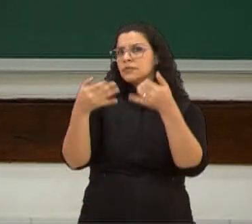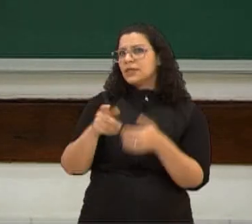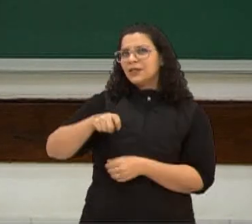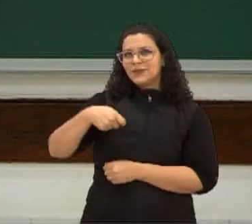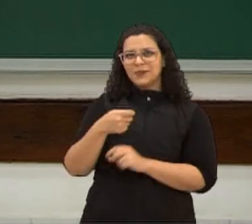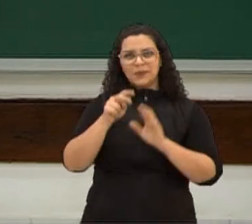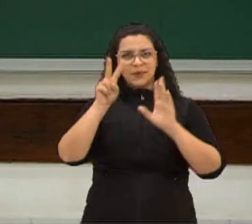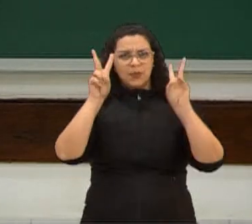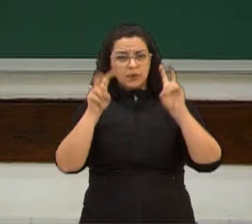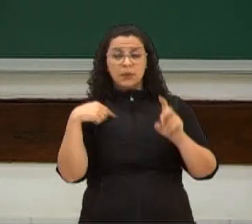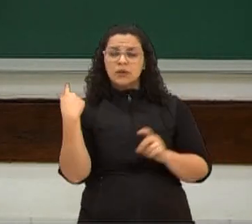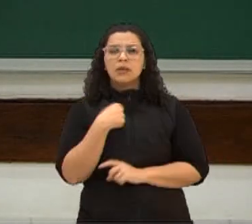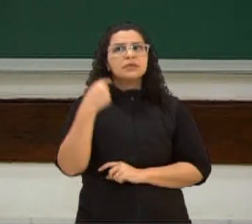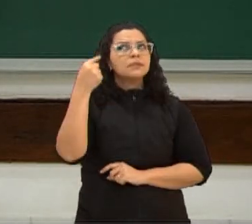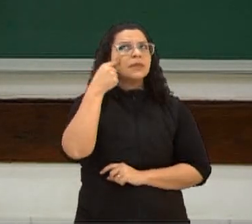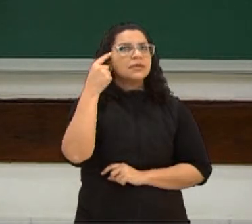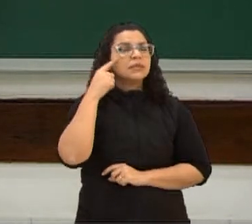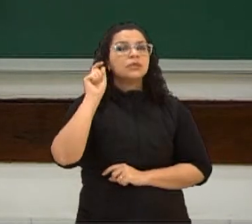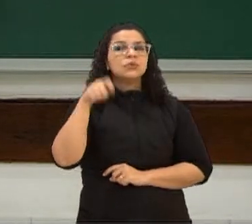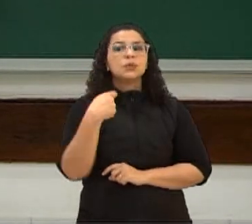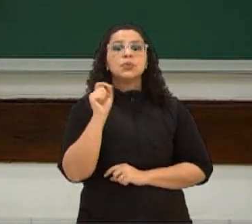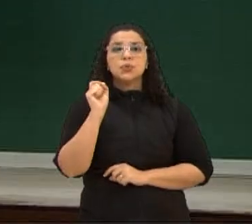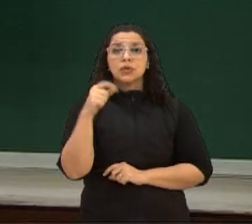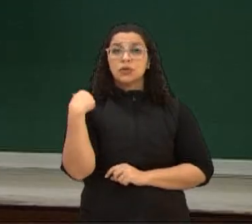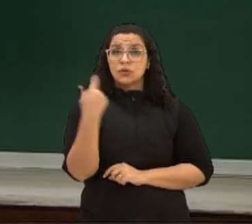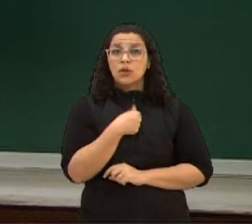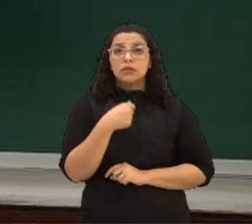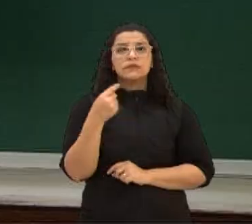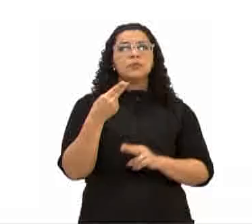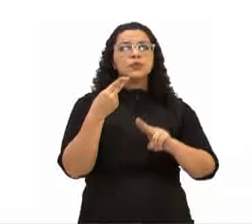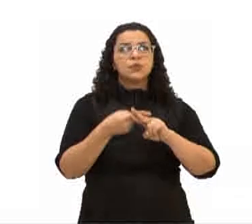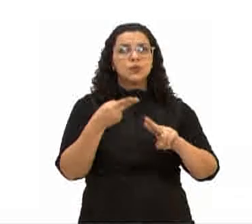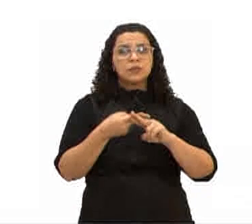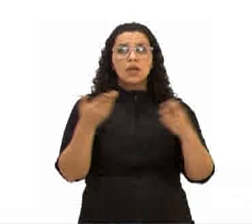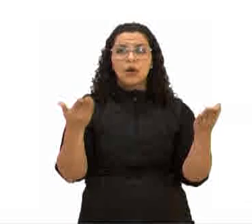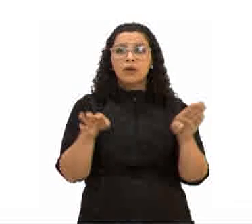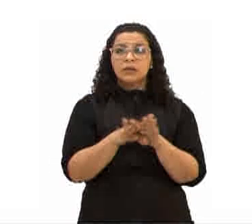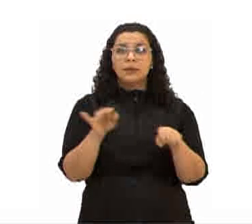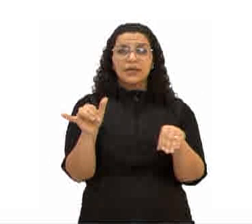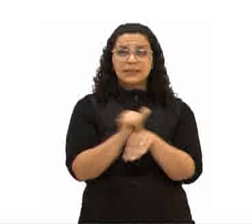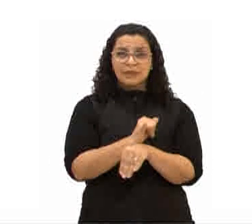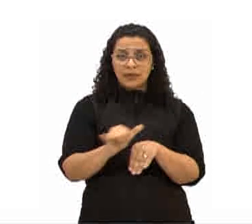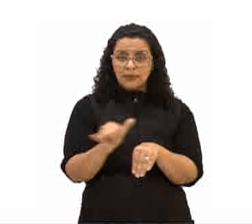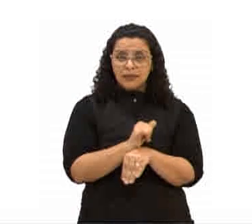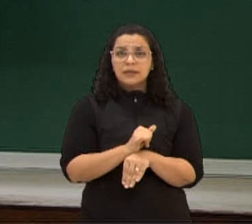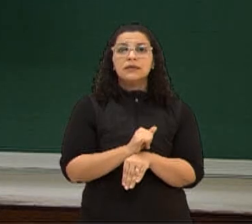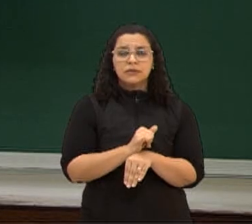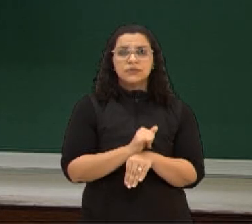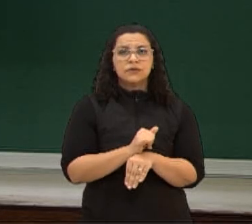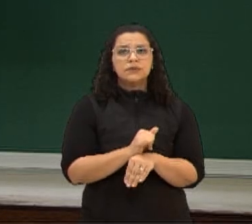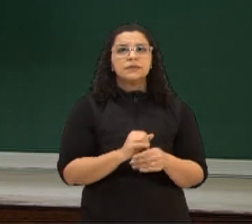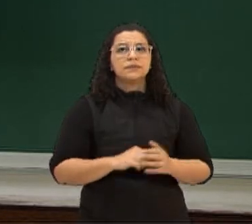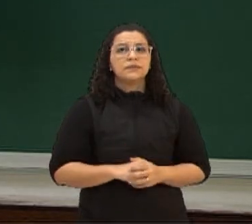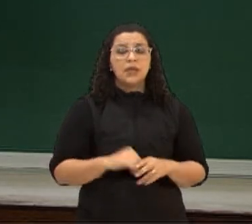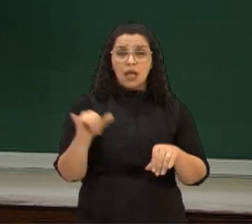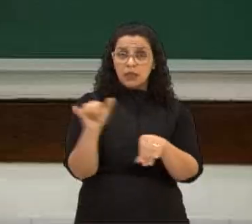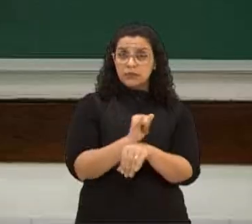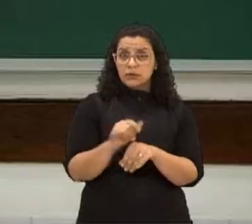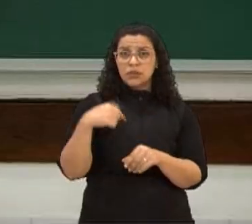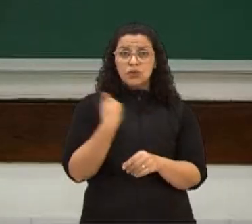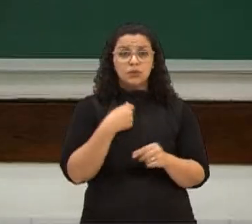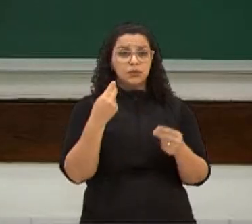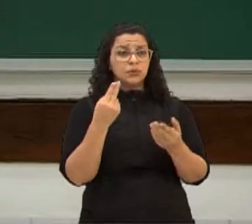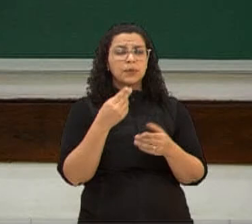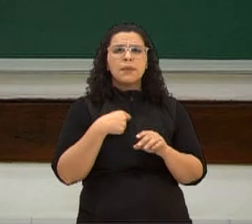Então, nós temos que pensar o quê? Que quando nós vamos utilizar essas estratégias, certo? Essas estratégias